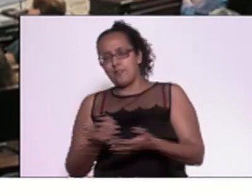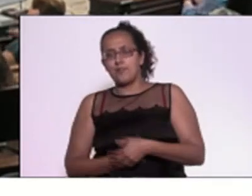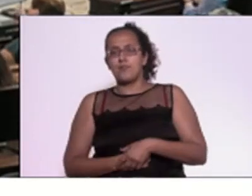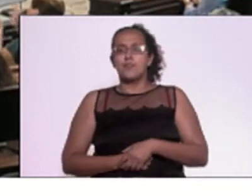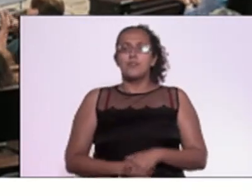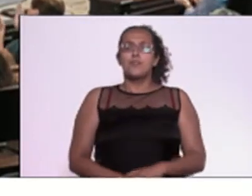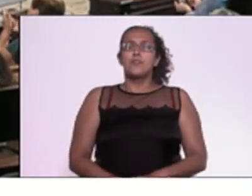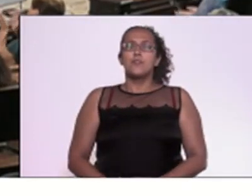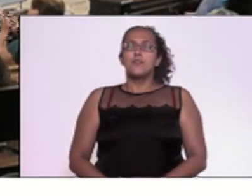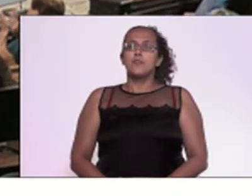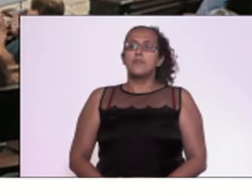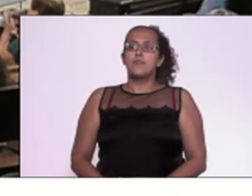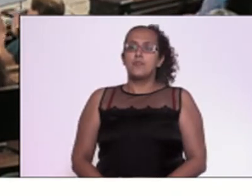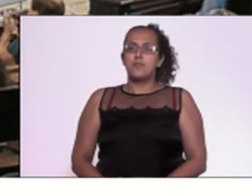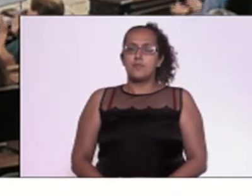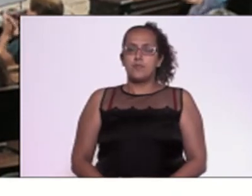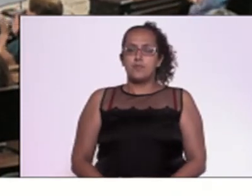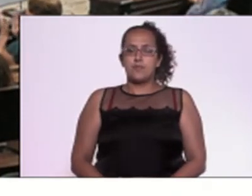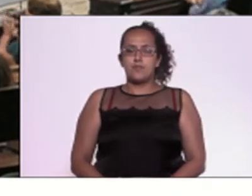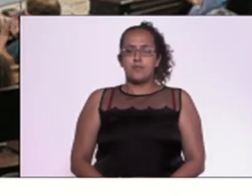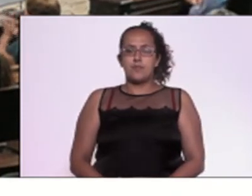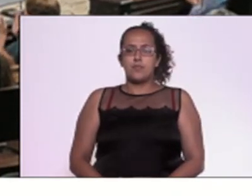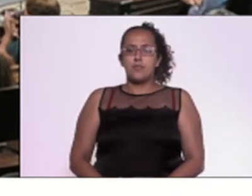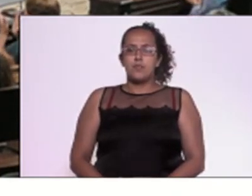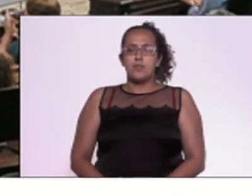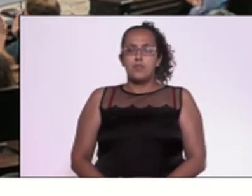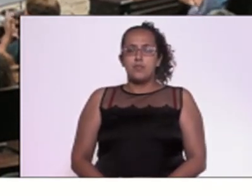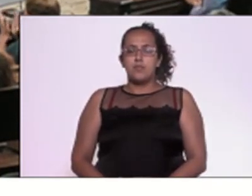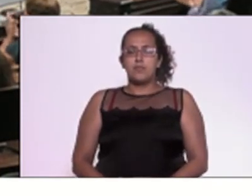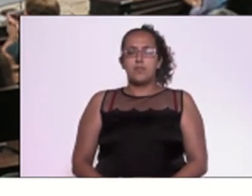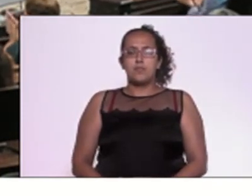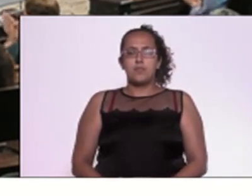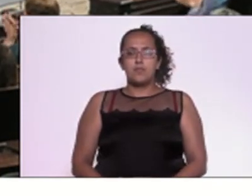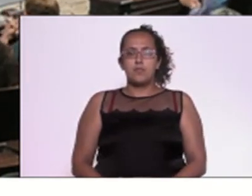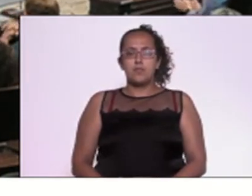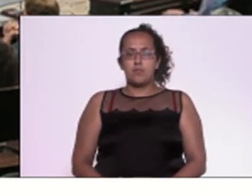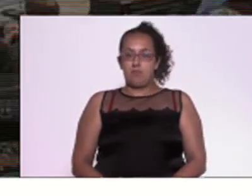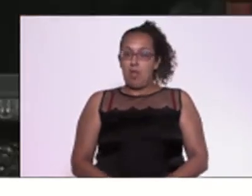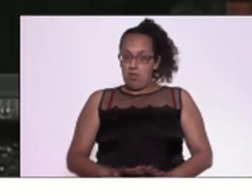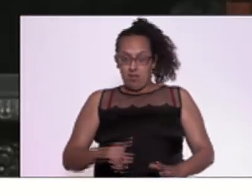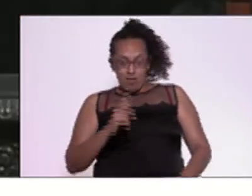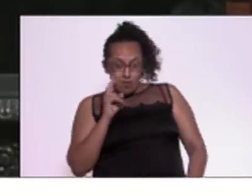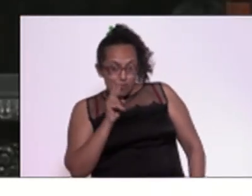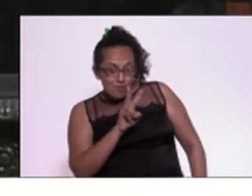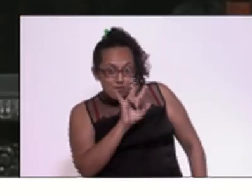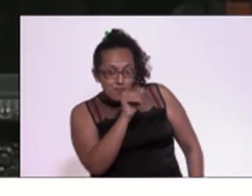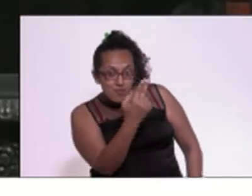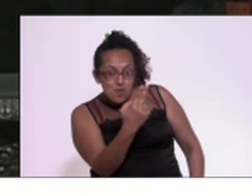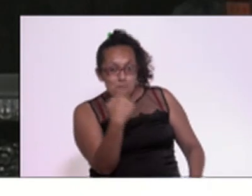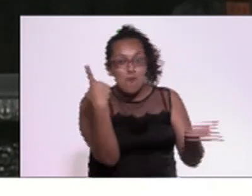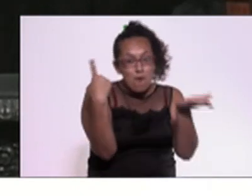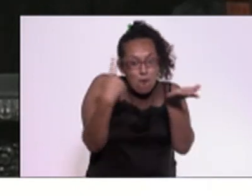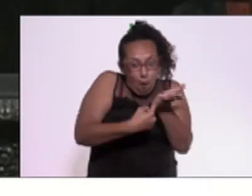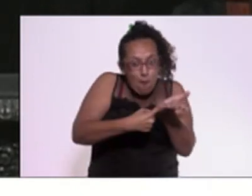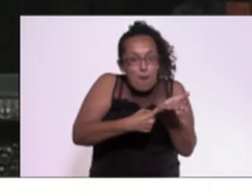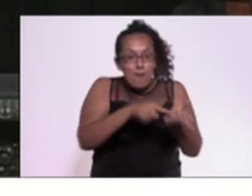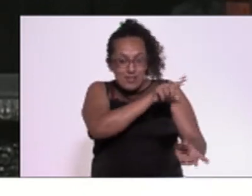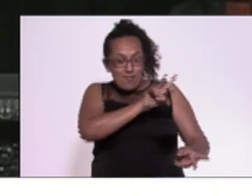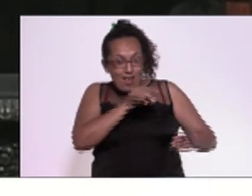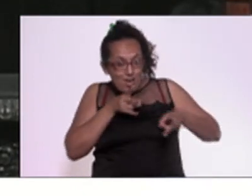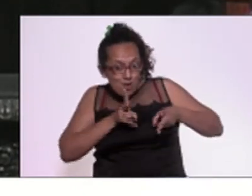de que você tem se dedicado, tem feito um trabalho buscando a perfeição e